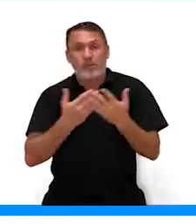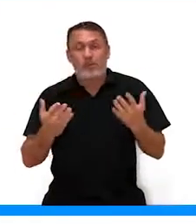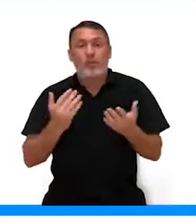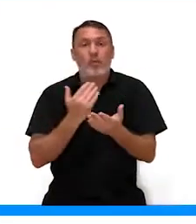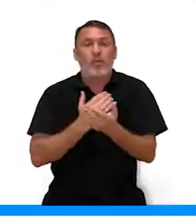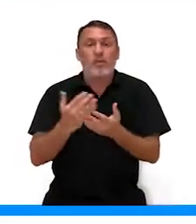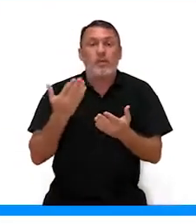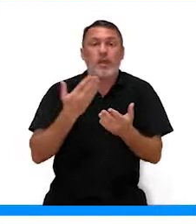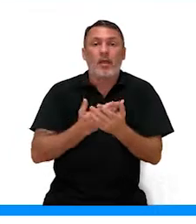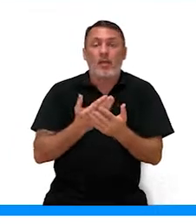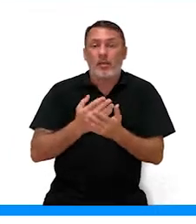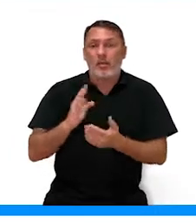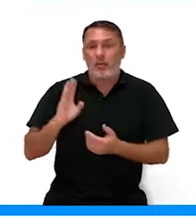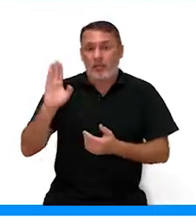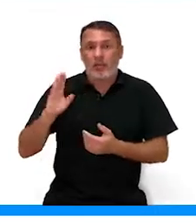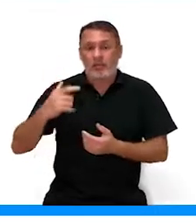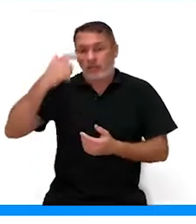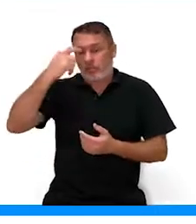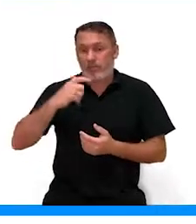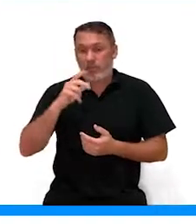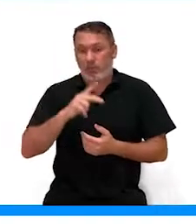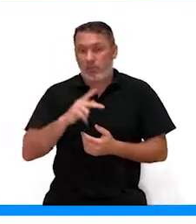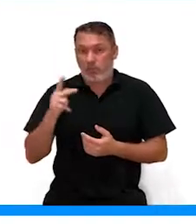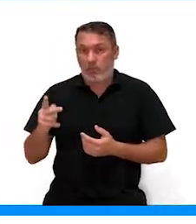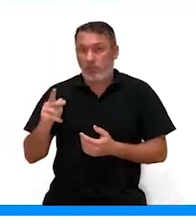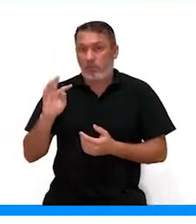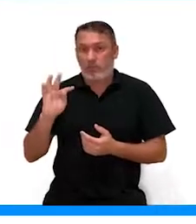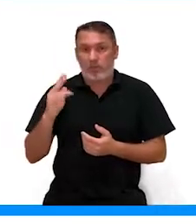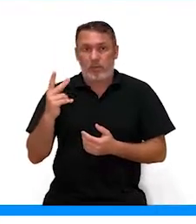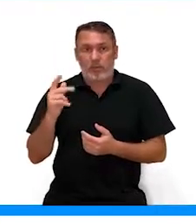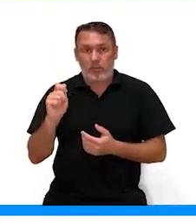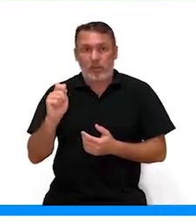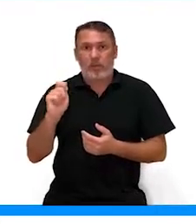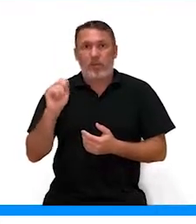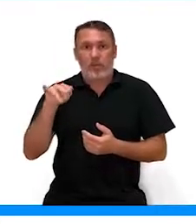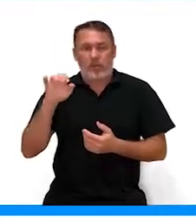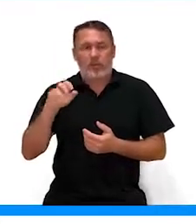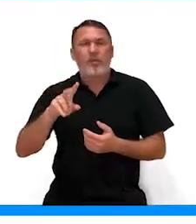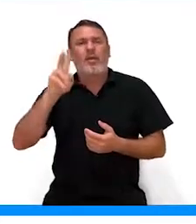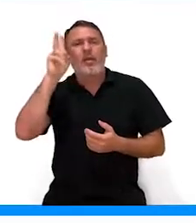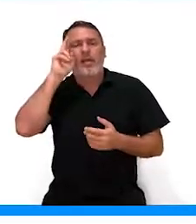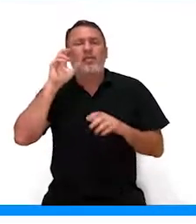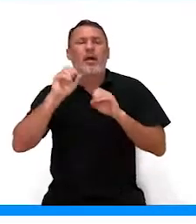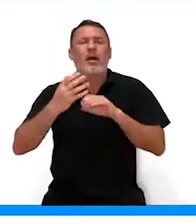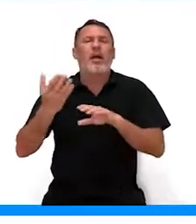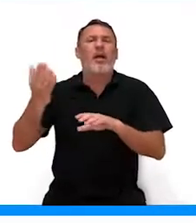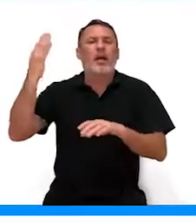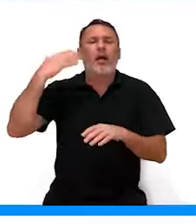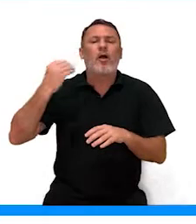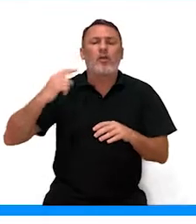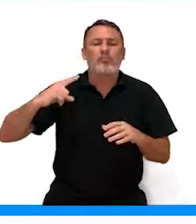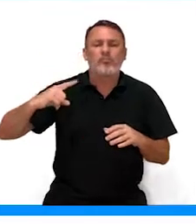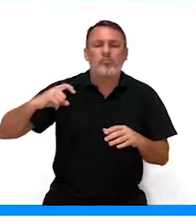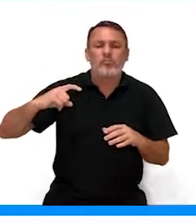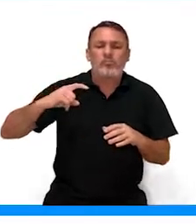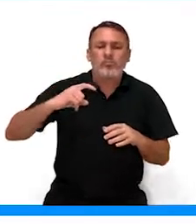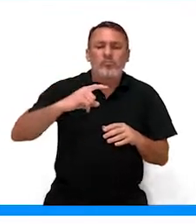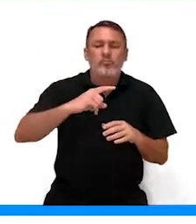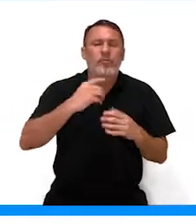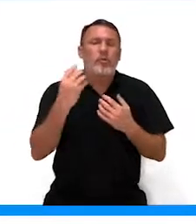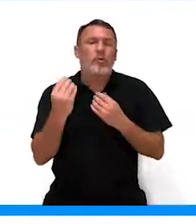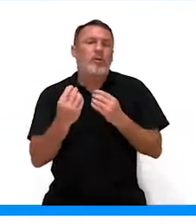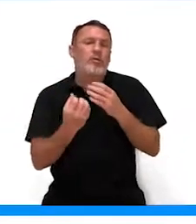pessoal, bem-vindos a mais uma aula de biologia, comigo, professora Tayane. A gente aprendeu na aula anterior sobre embriologia, a gente viu